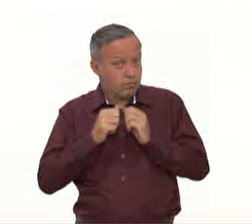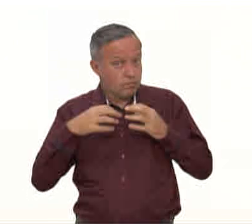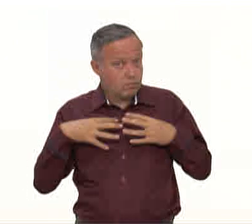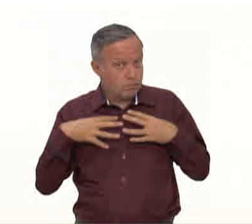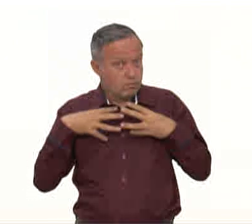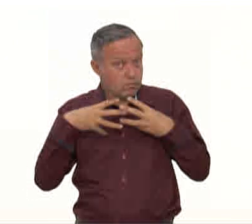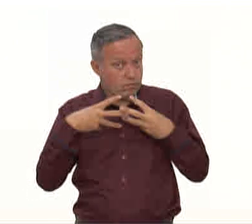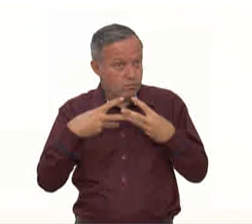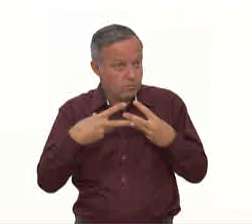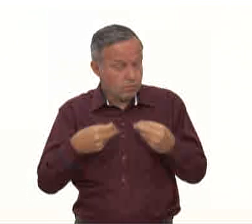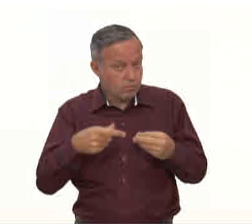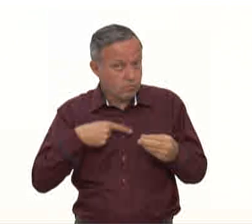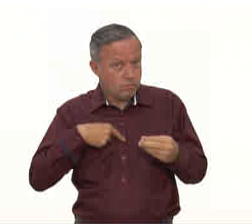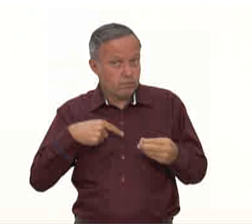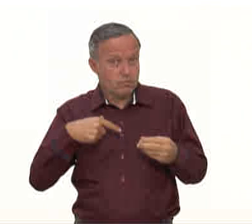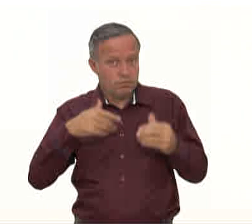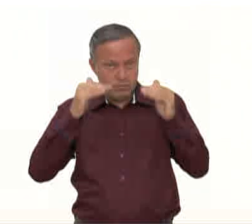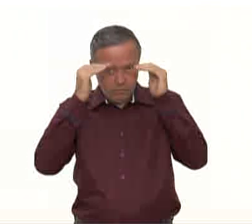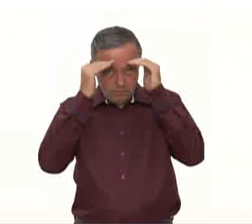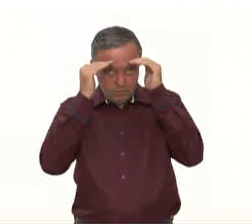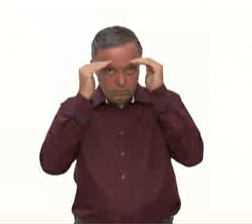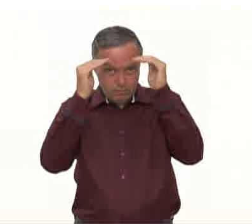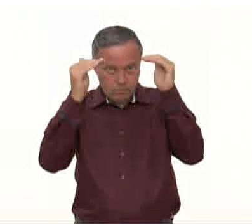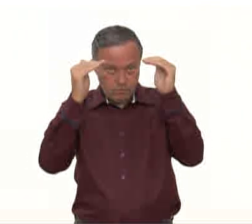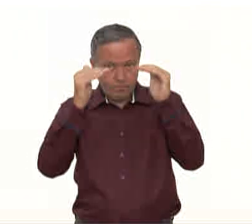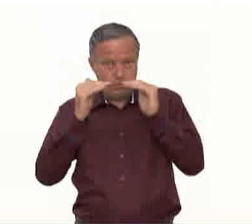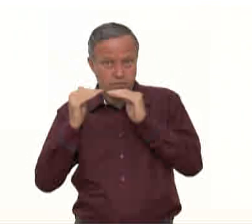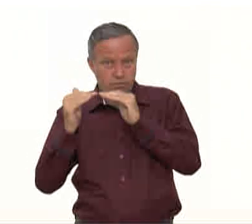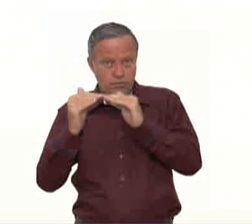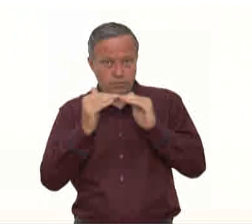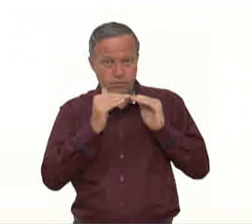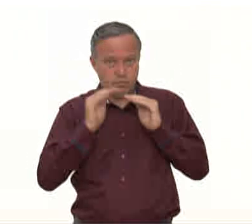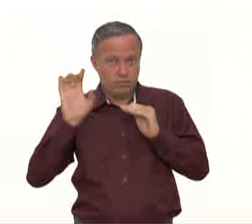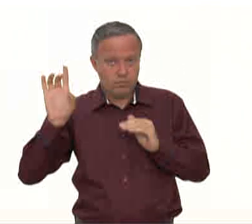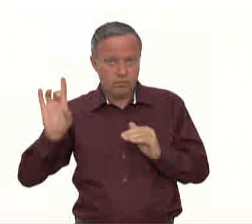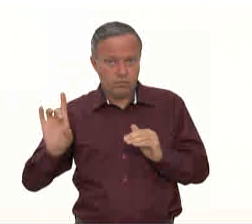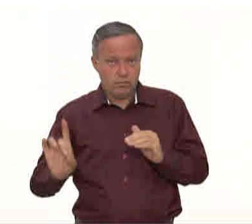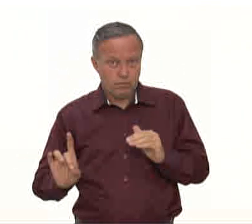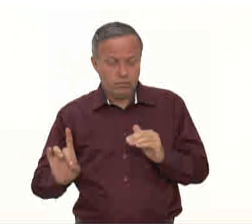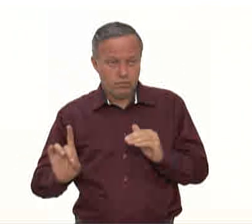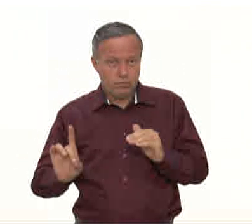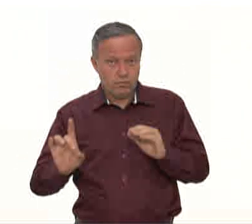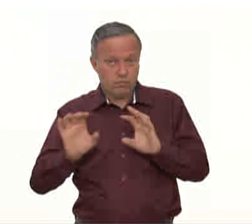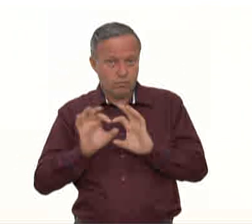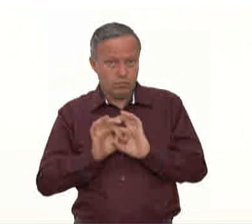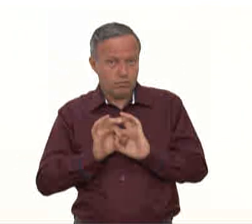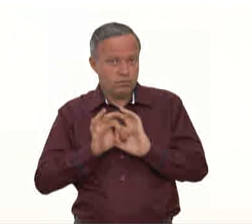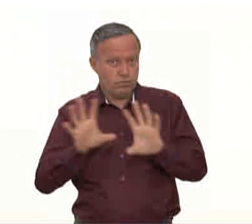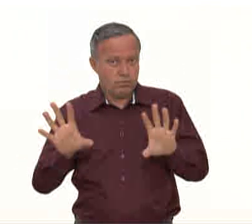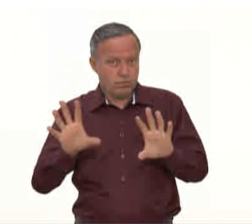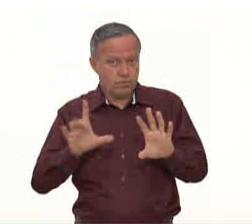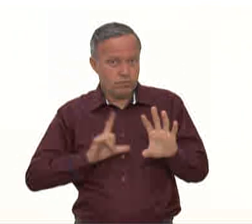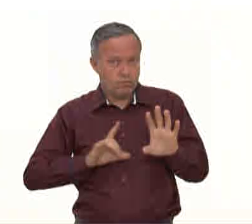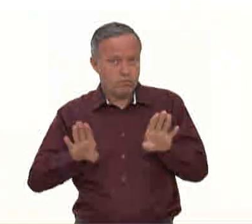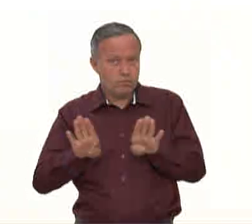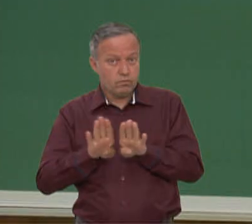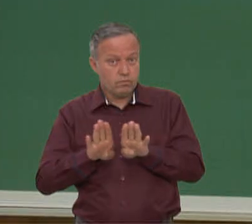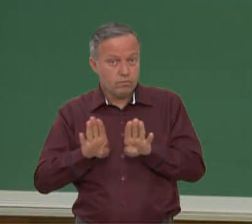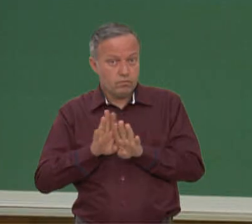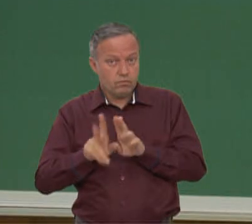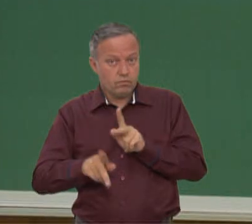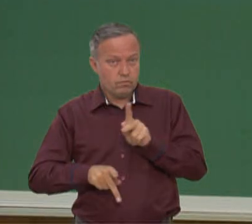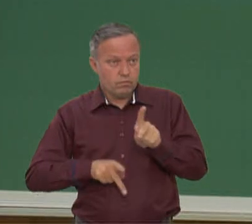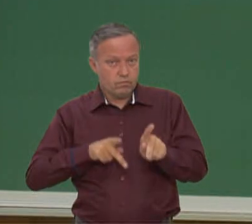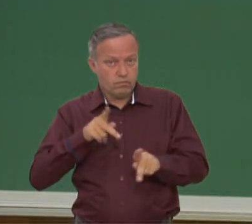relações fundadas no respeito ao princípio da igualdade de direitos, ao da livre determinação dos povos. Então,